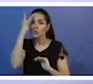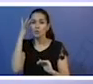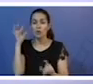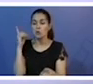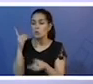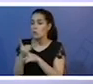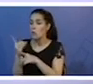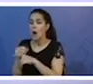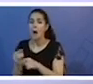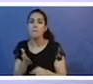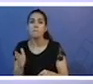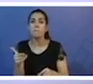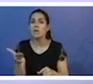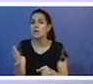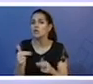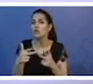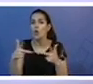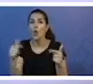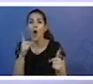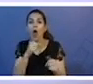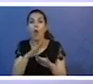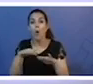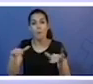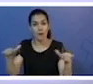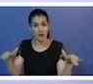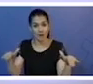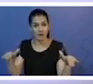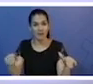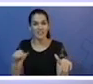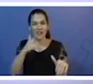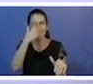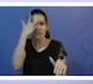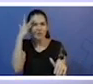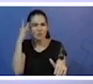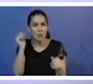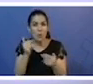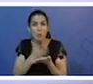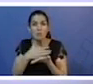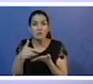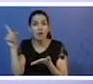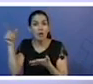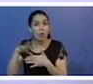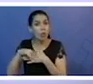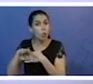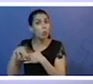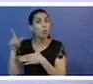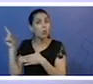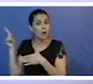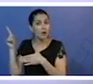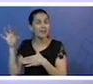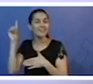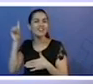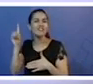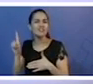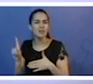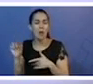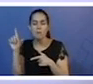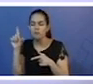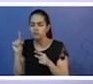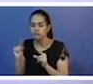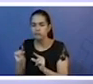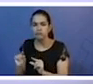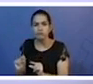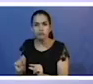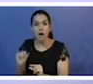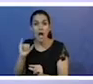de peixes e produtos do mar. Então, com o passar do tempo, as pessoas começaram a ter muita deficiência de iodo